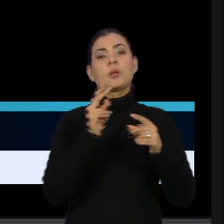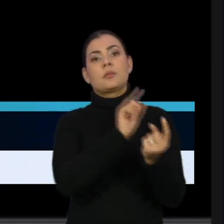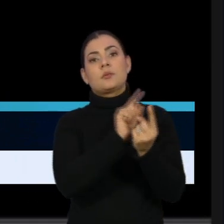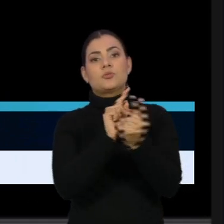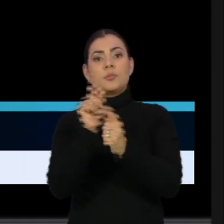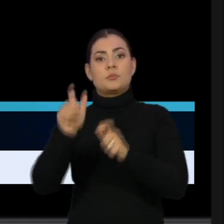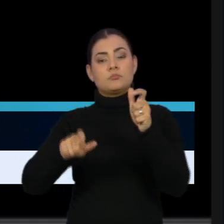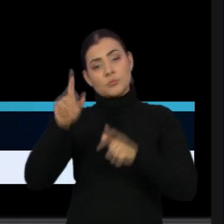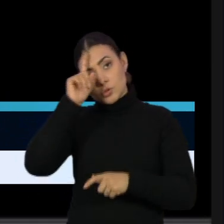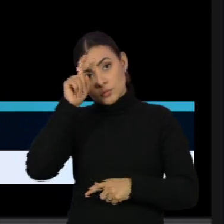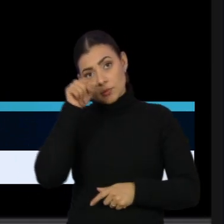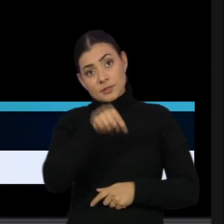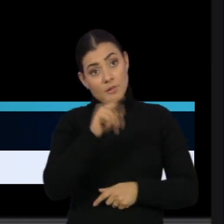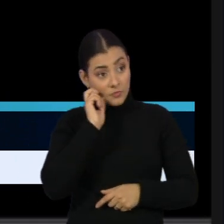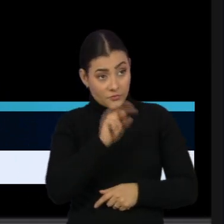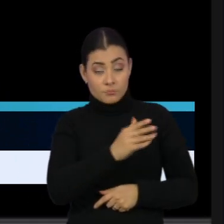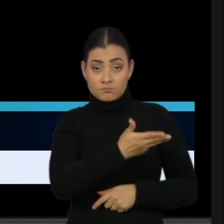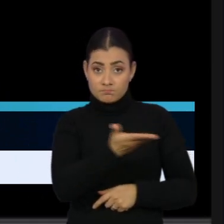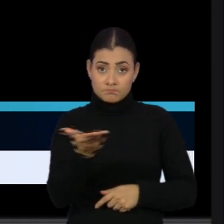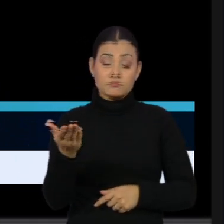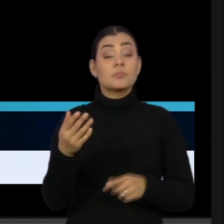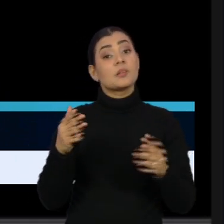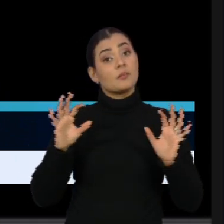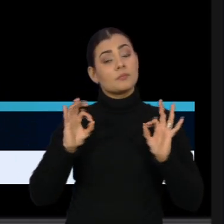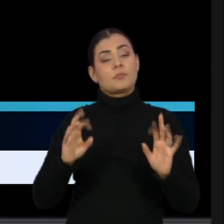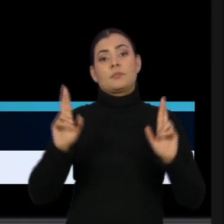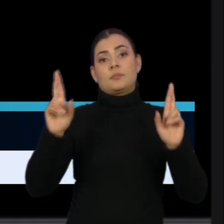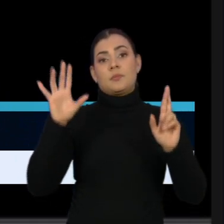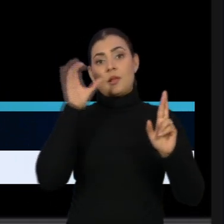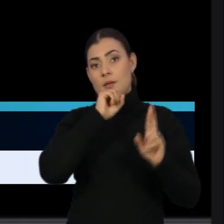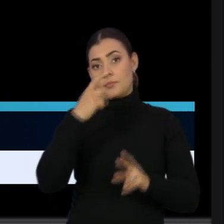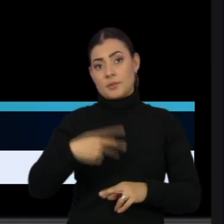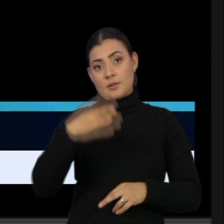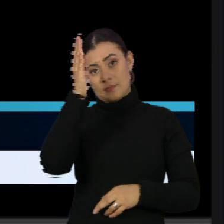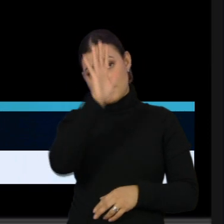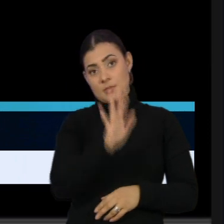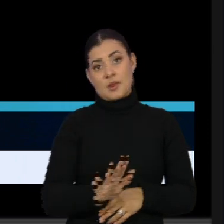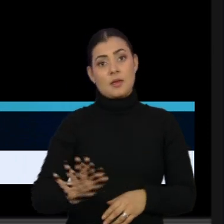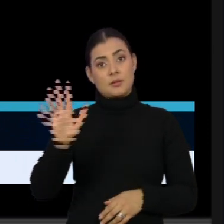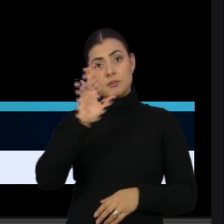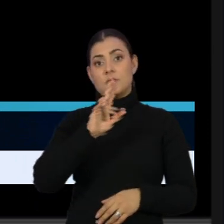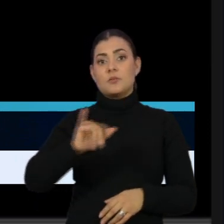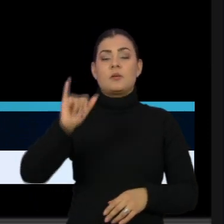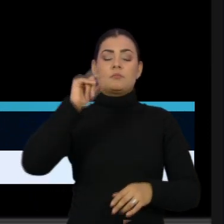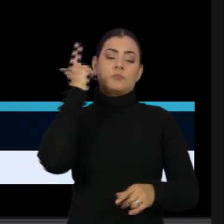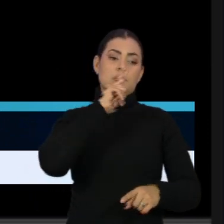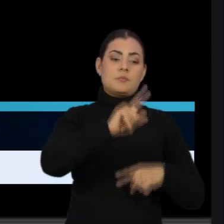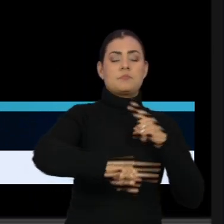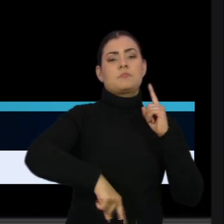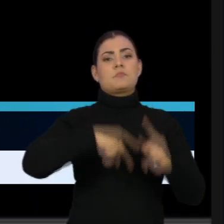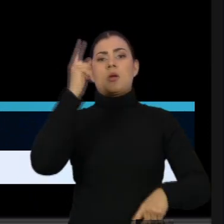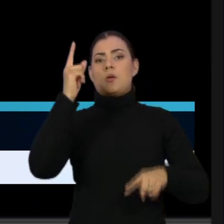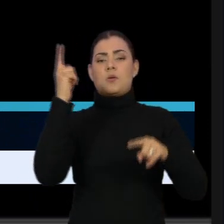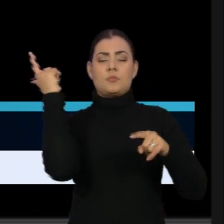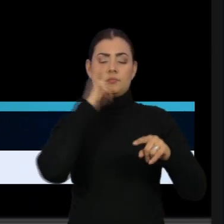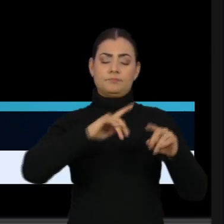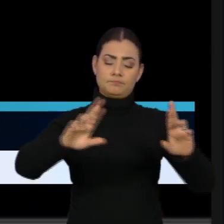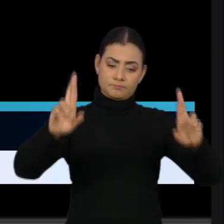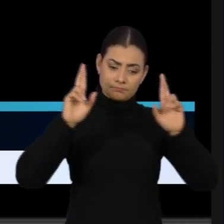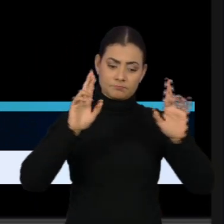os hospitais. E logo, logo você vai ver aí que o Brasil vai ser forrado de